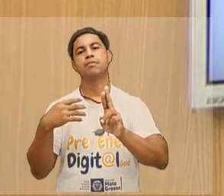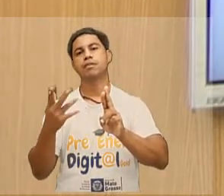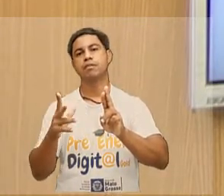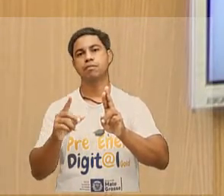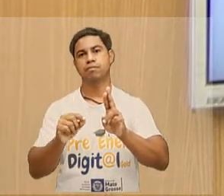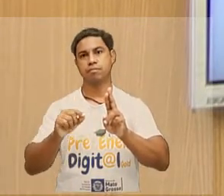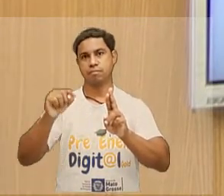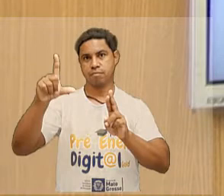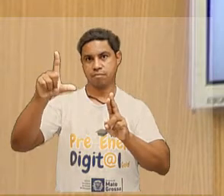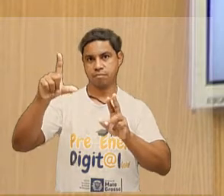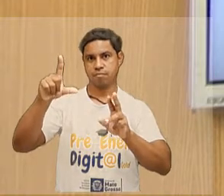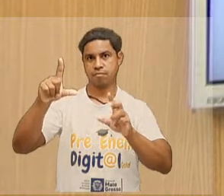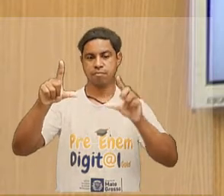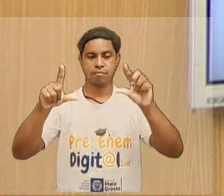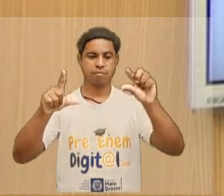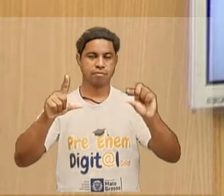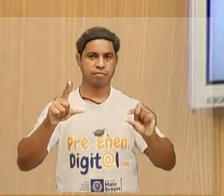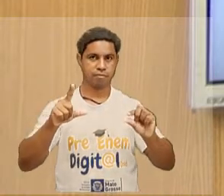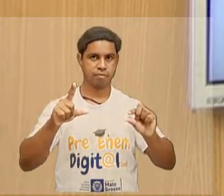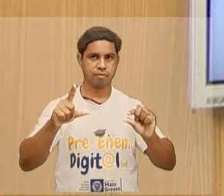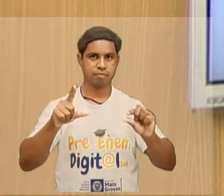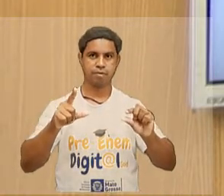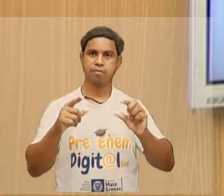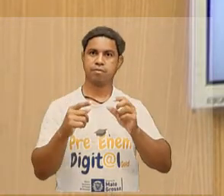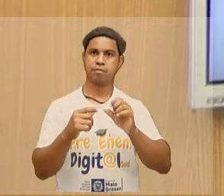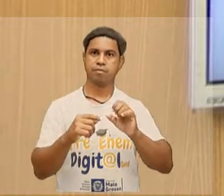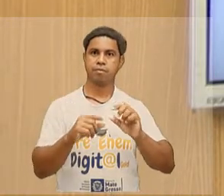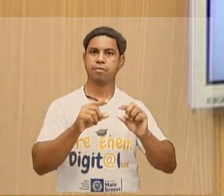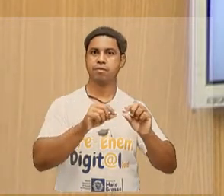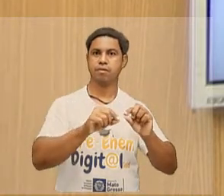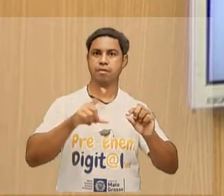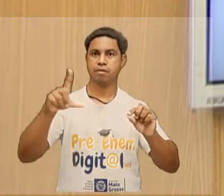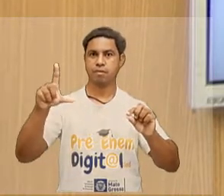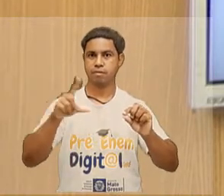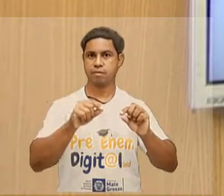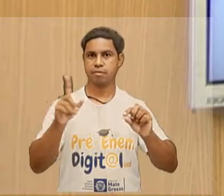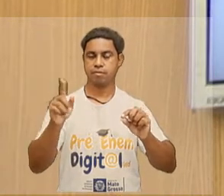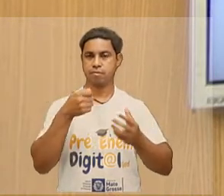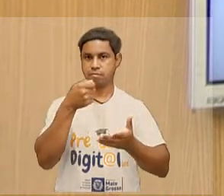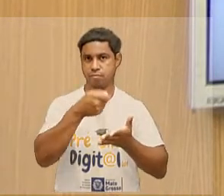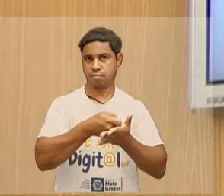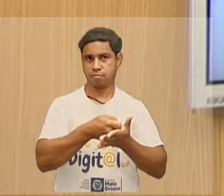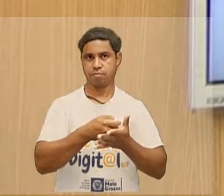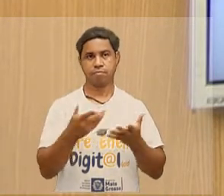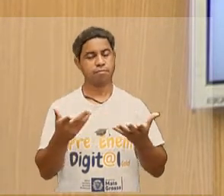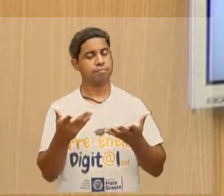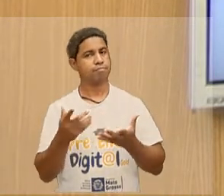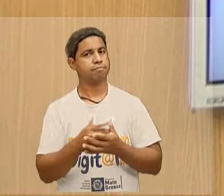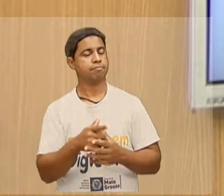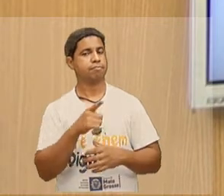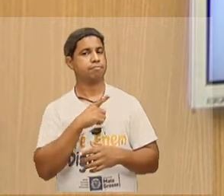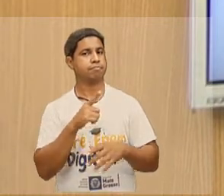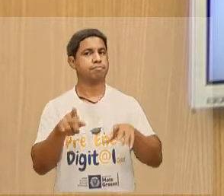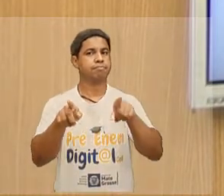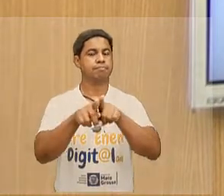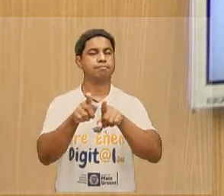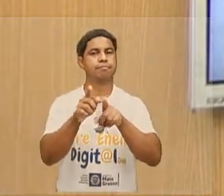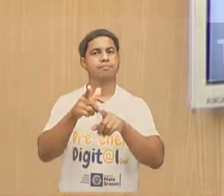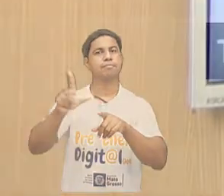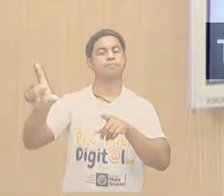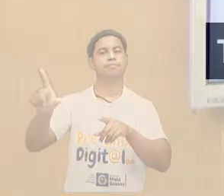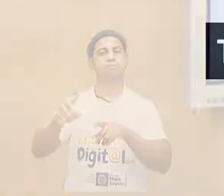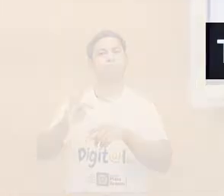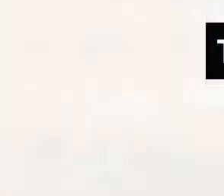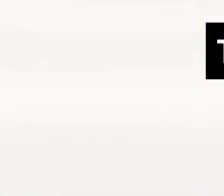aumenta. Desvantagem, que diminui a intensidade de corrente elétrica. Isso é cobrado. Outro tipo de associação é a